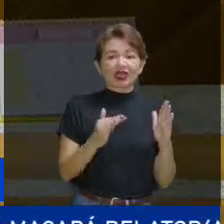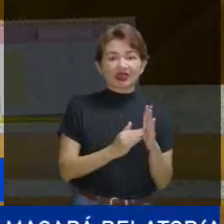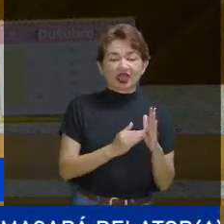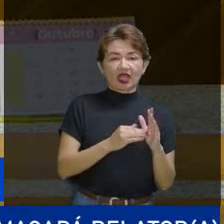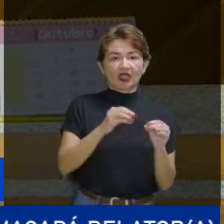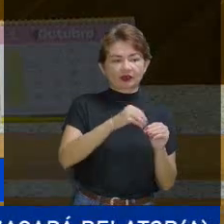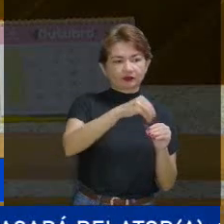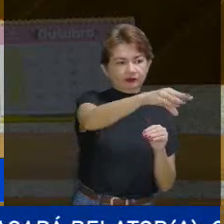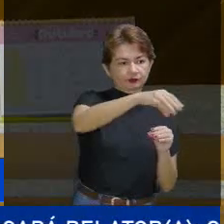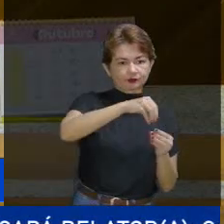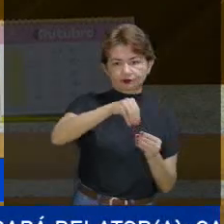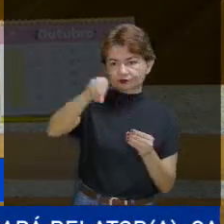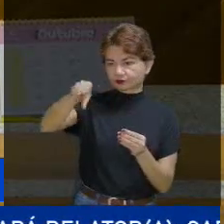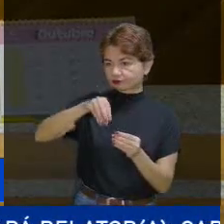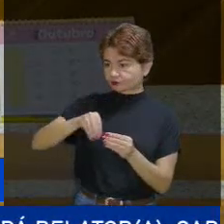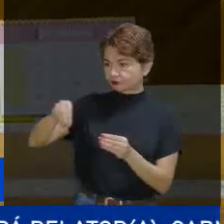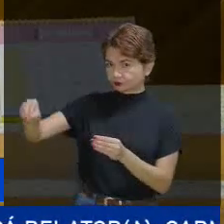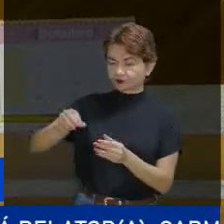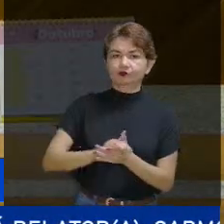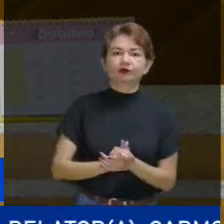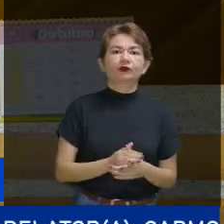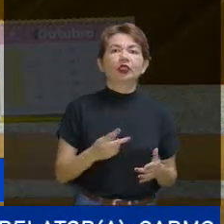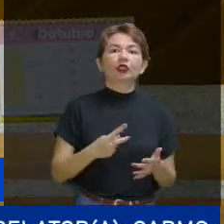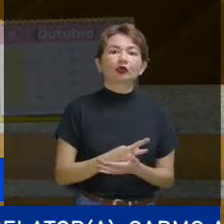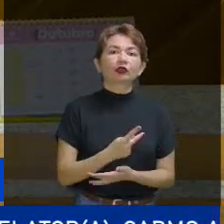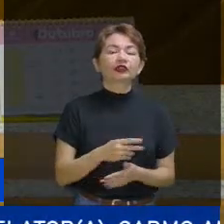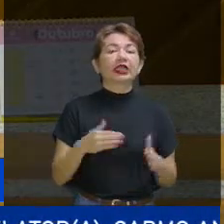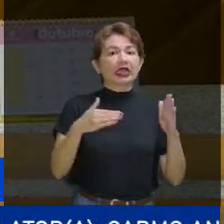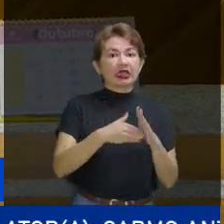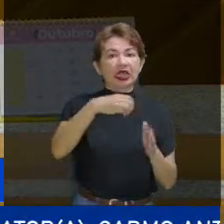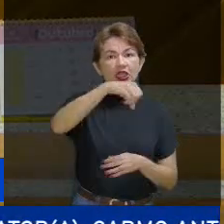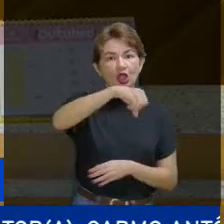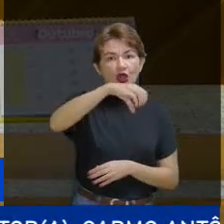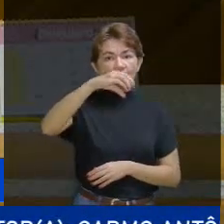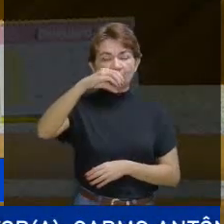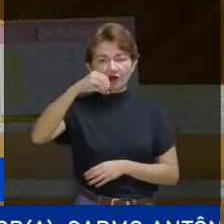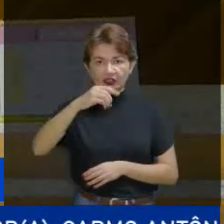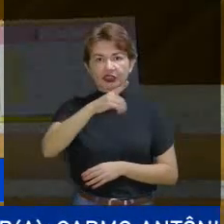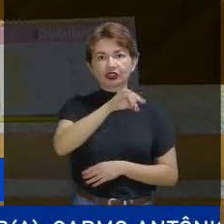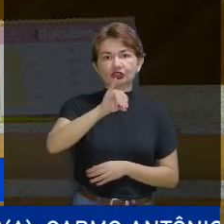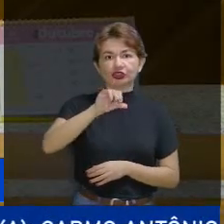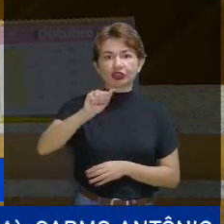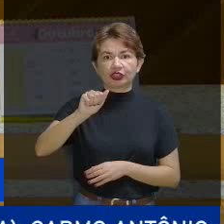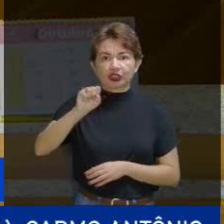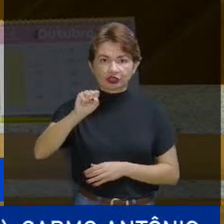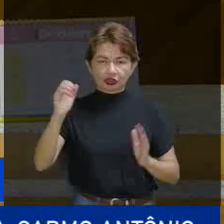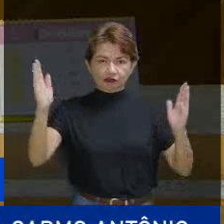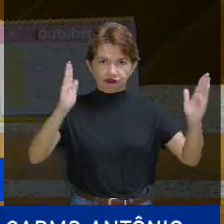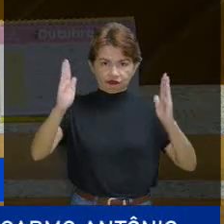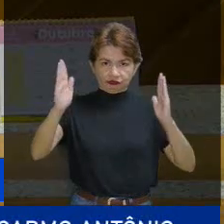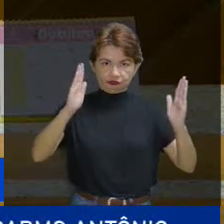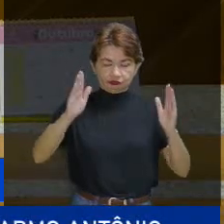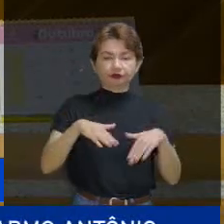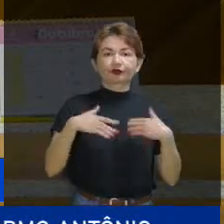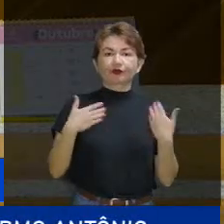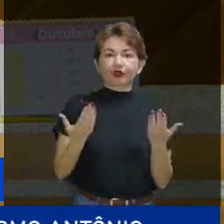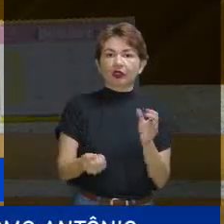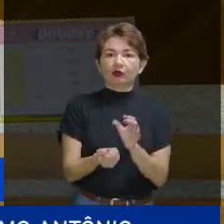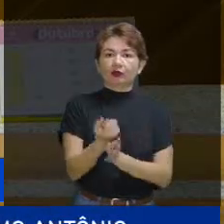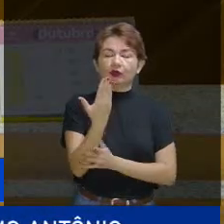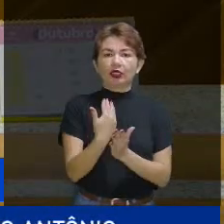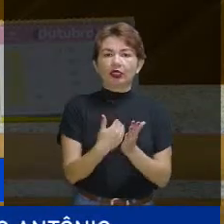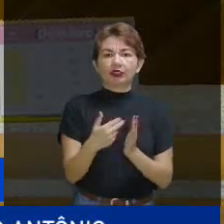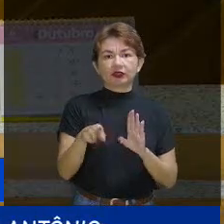redistribuição para os núcleos regionais, o que deveria ocorrer em até 90 dias. Para o impetrante, a partir da publicação